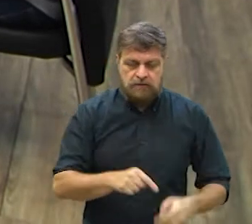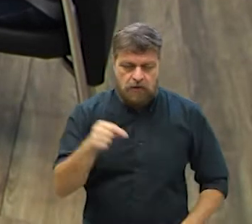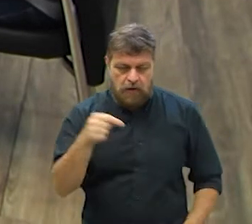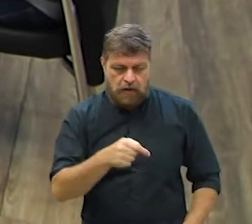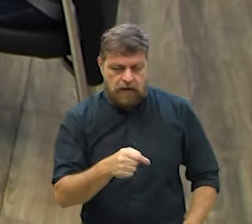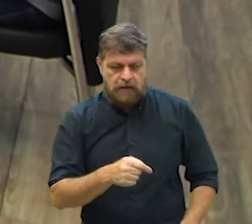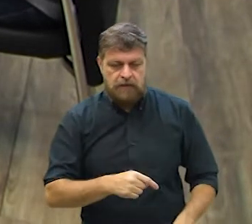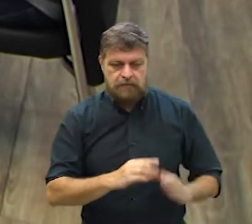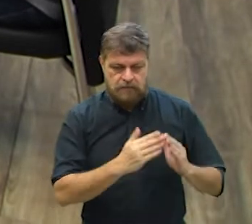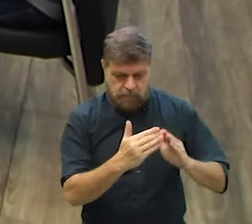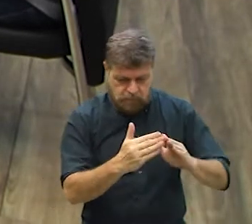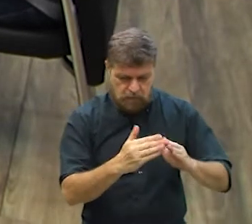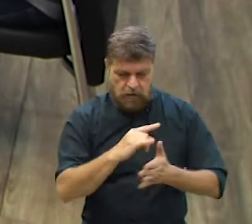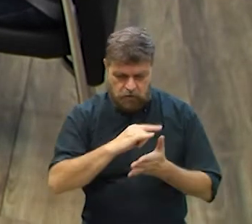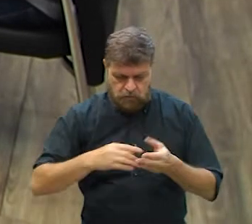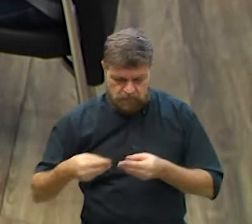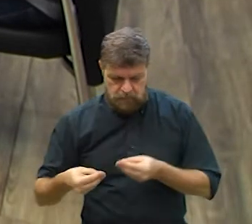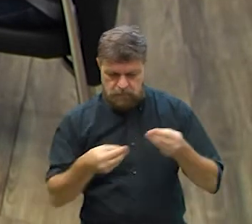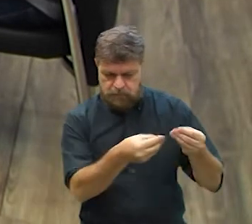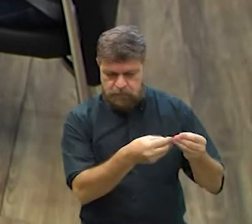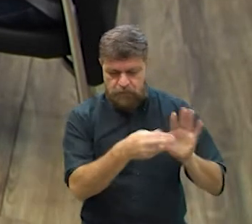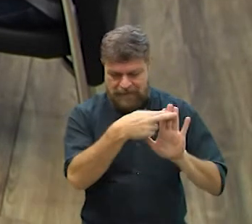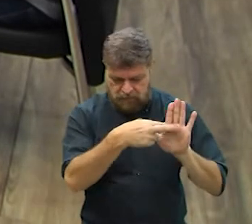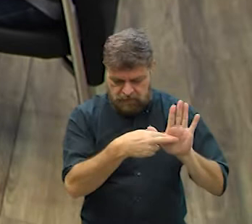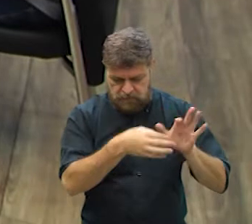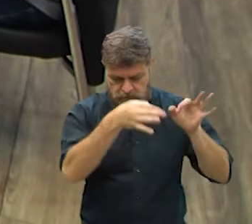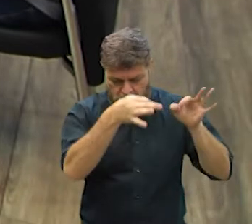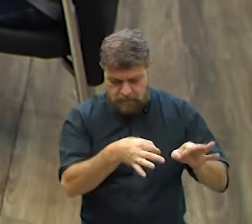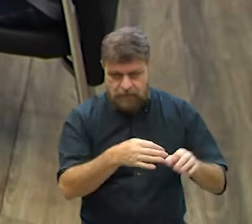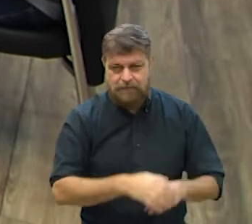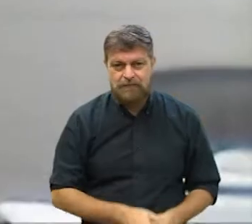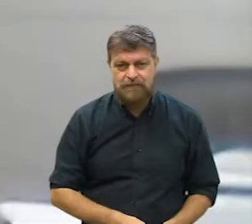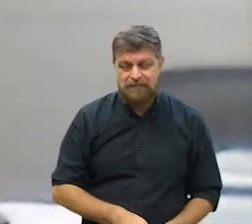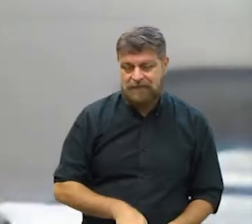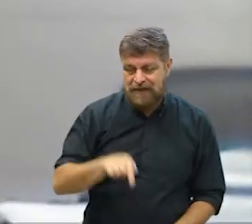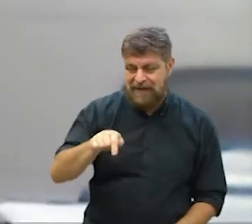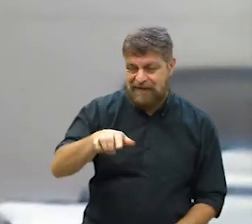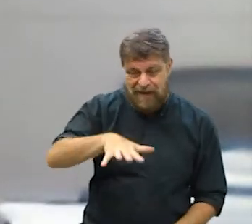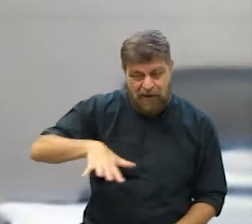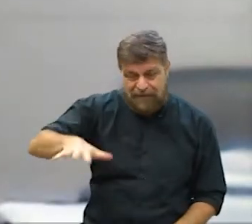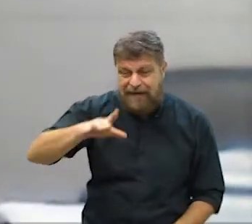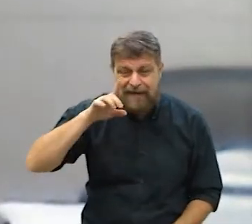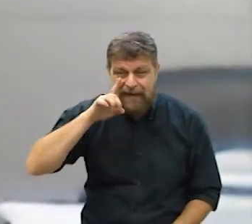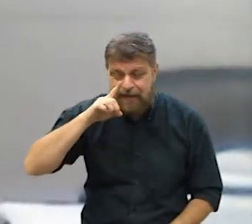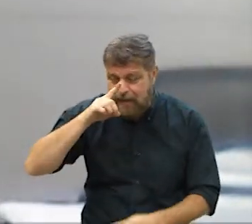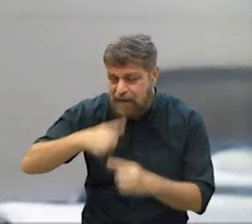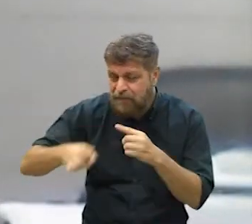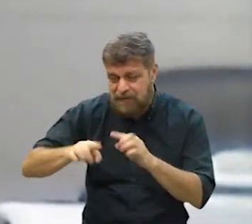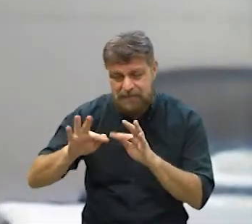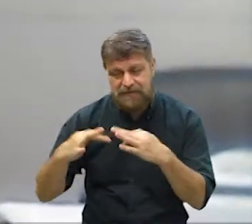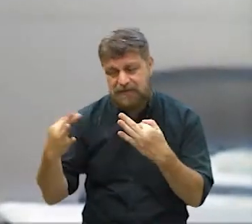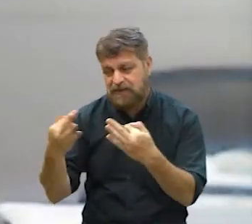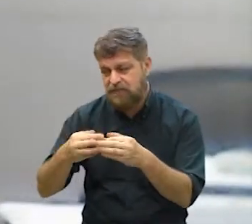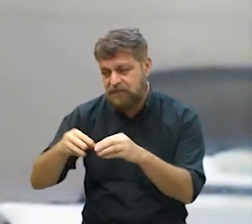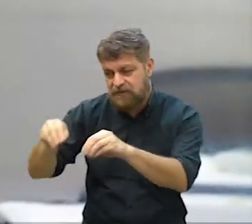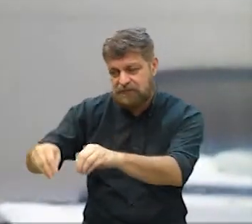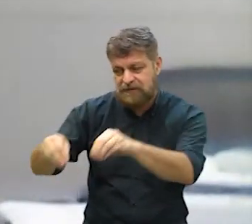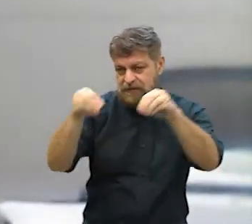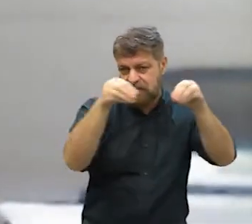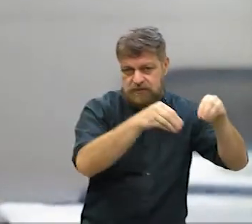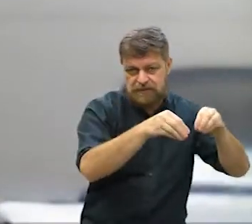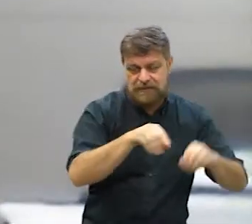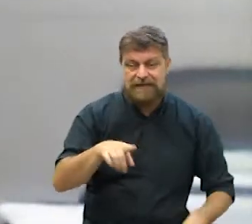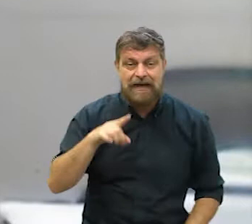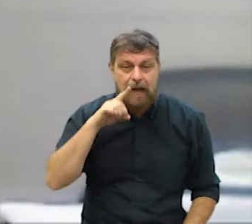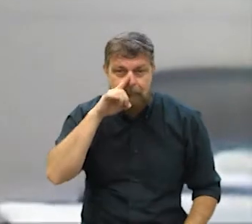para, aonde puder regularizar, nós vamos regularizar, tá? Agora, onde não puder, tem que retirar as famílias.